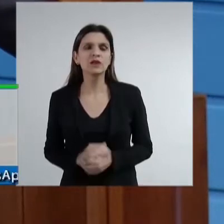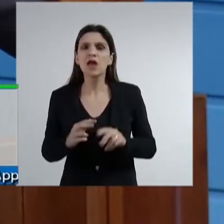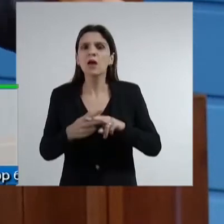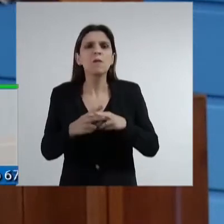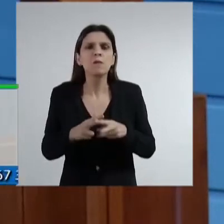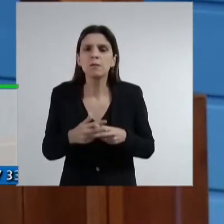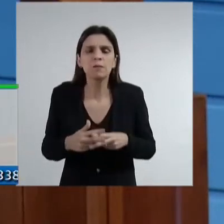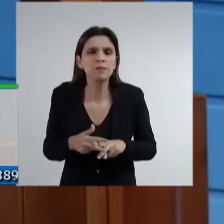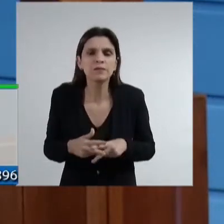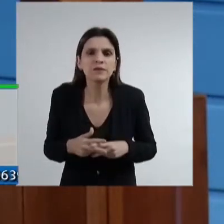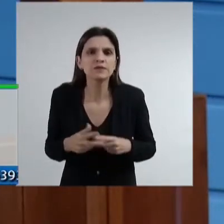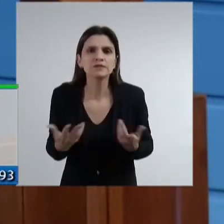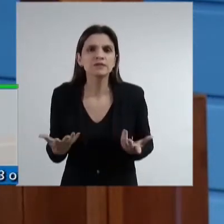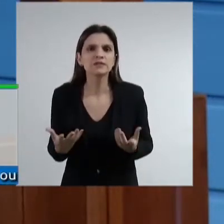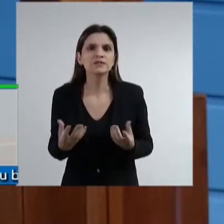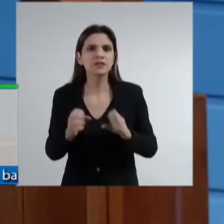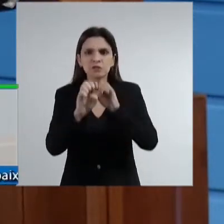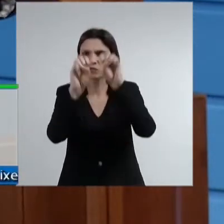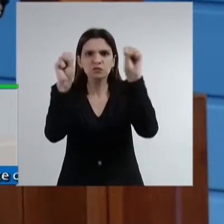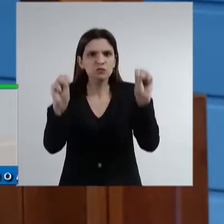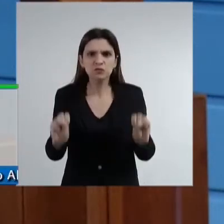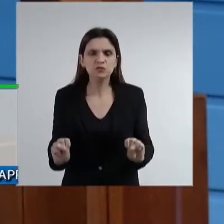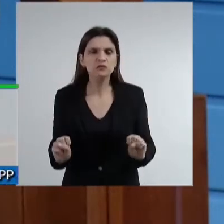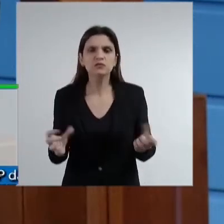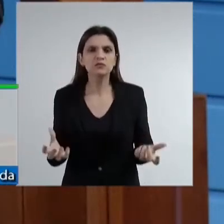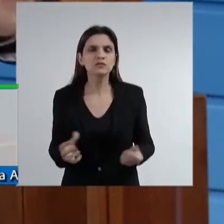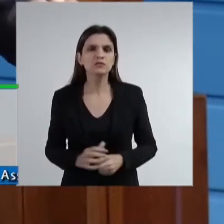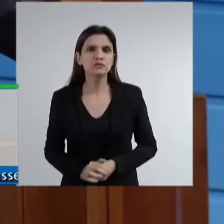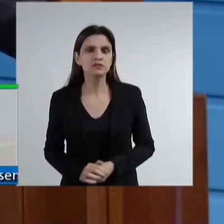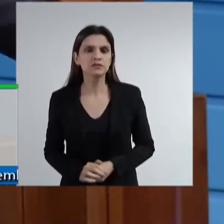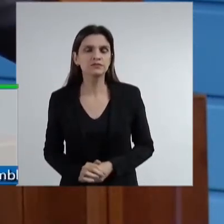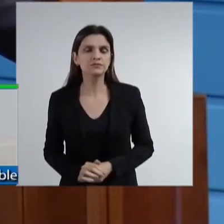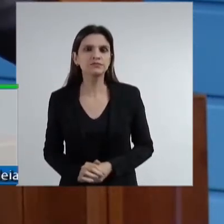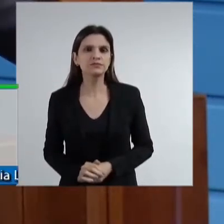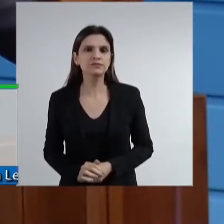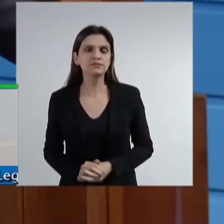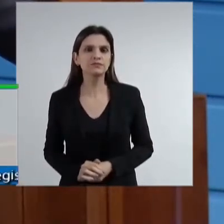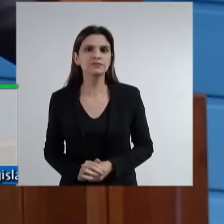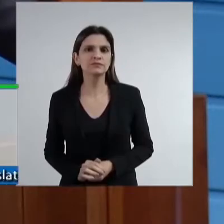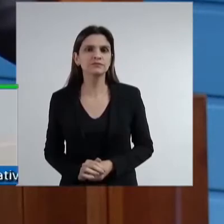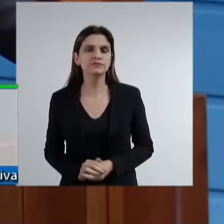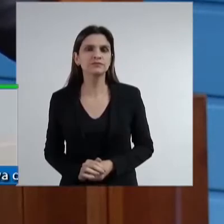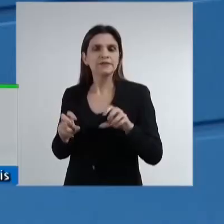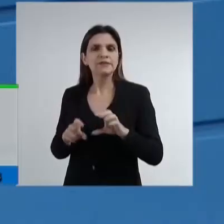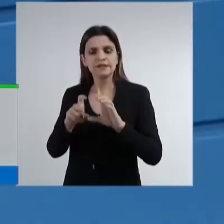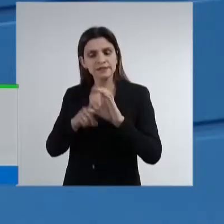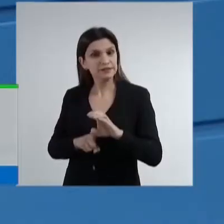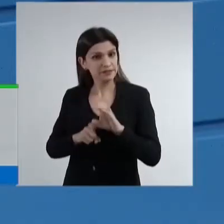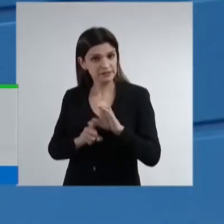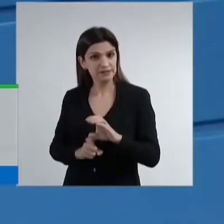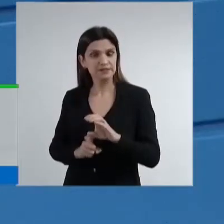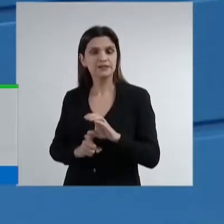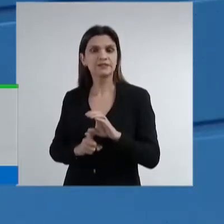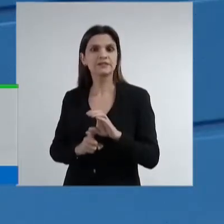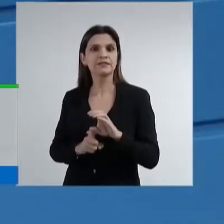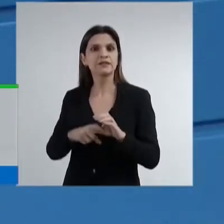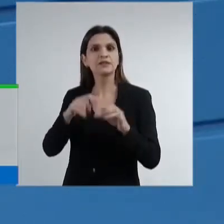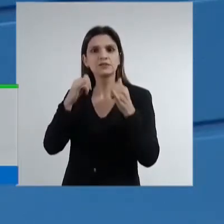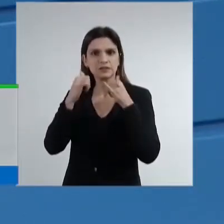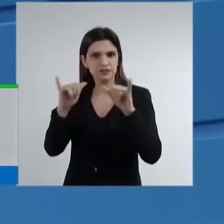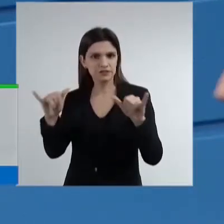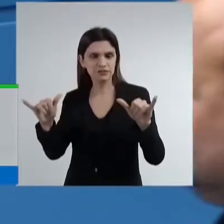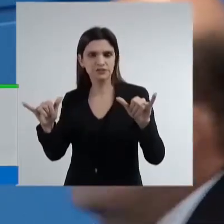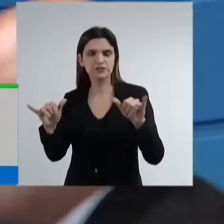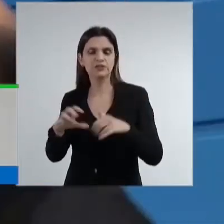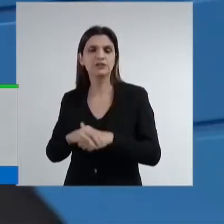sistema, ainda que essa responsabilidade não tenha sido transmitida pelo contrato de concessão. Nós estamos vivendo um momento importante, que